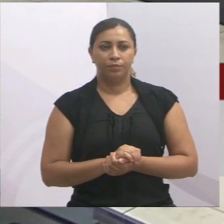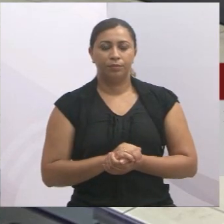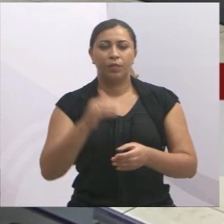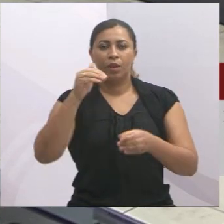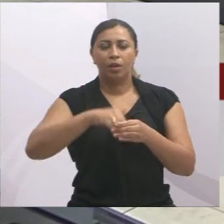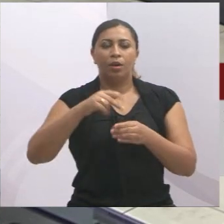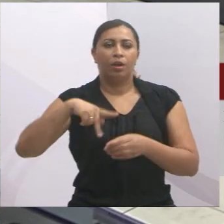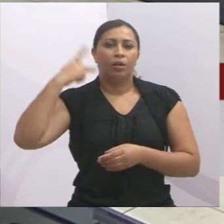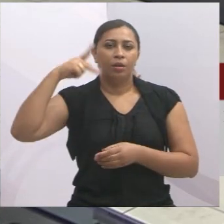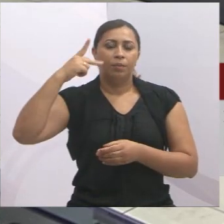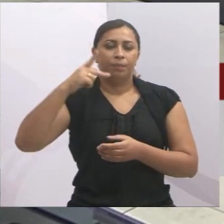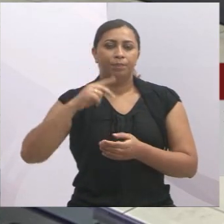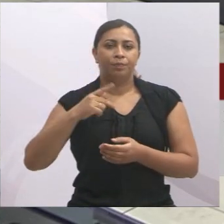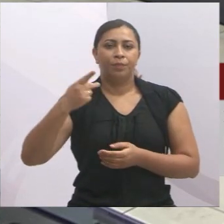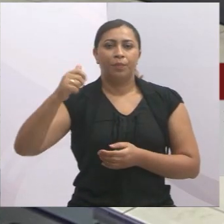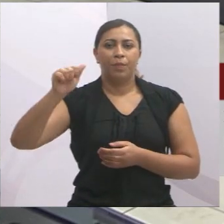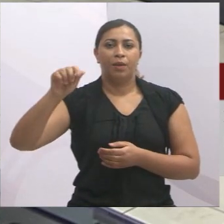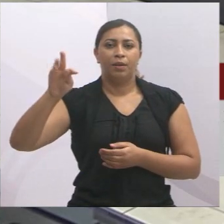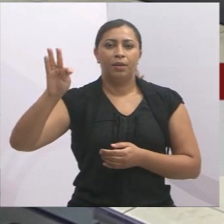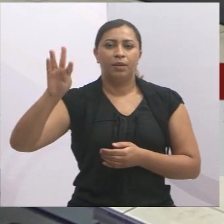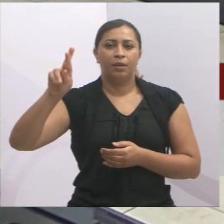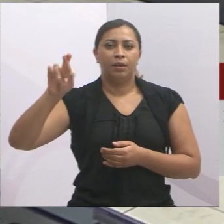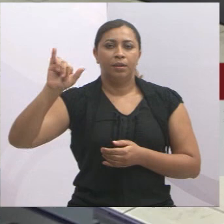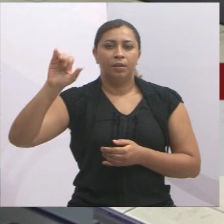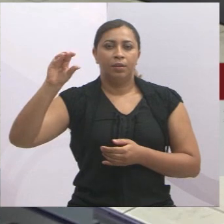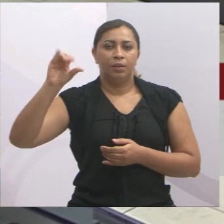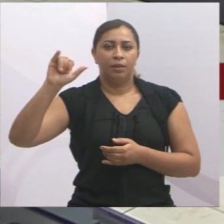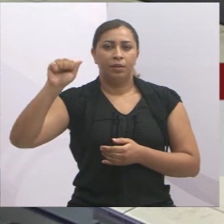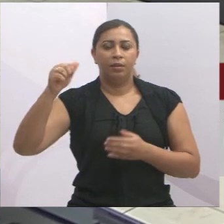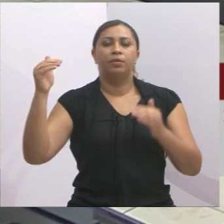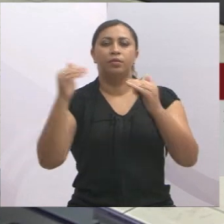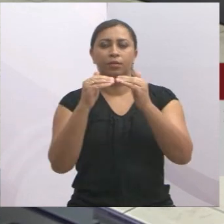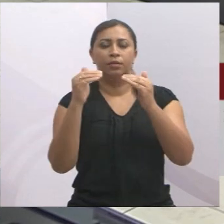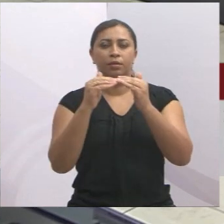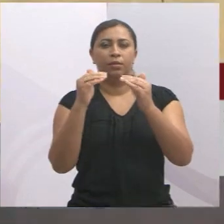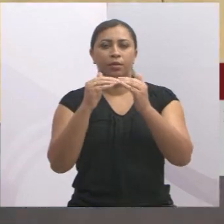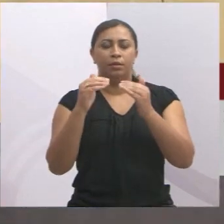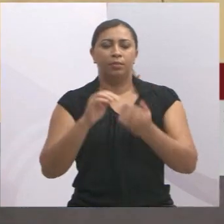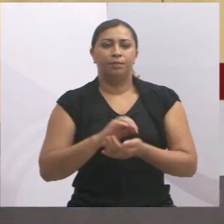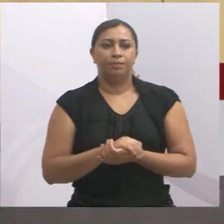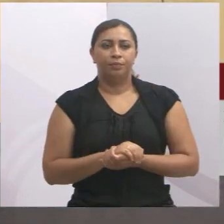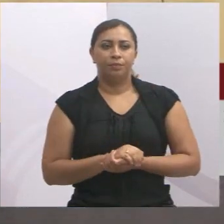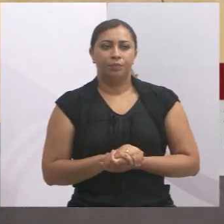Como vota a vereadora Patrícia Juliane. Favorável.